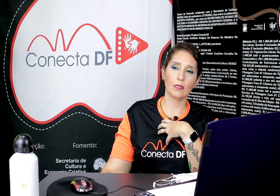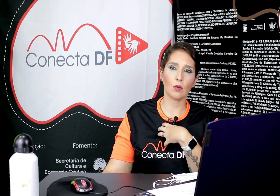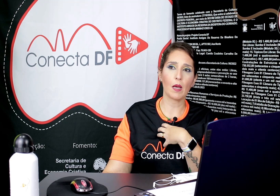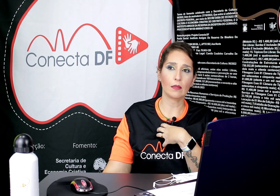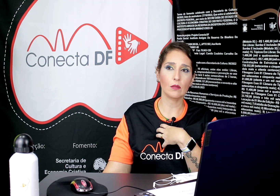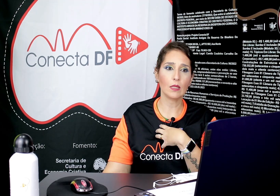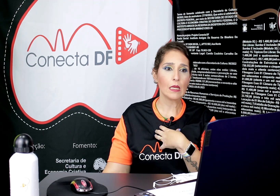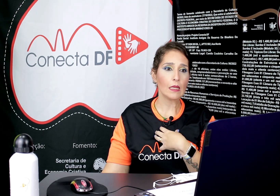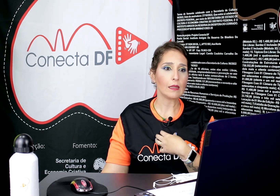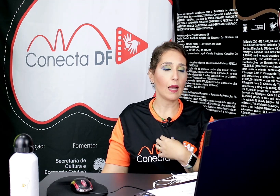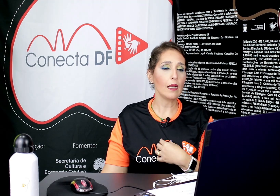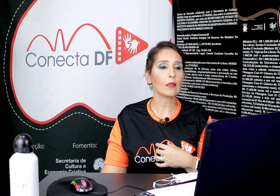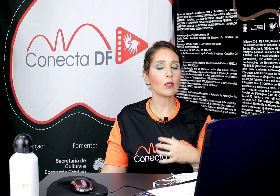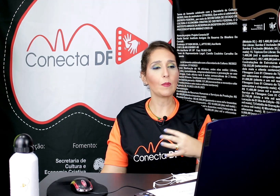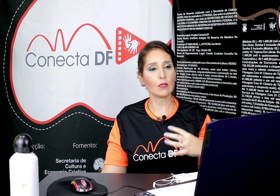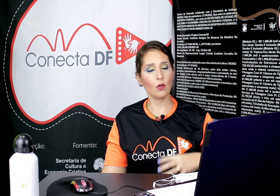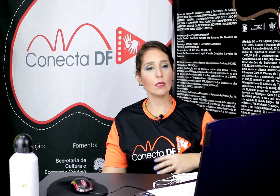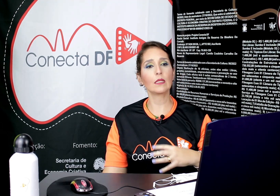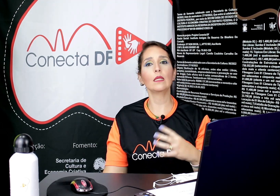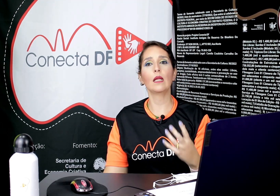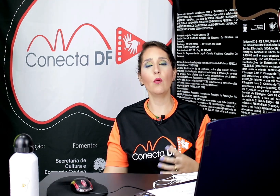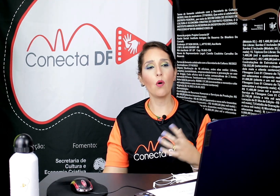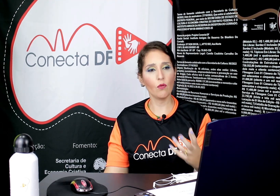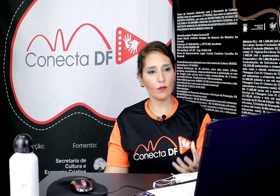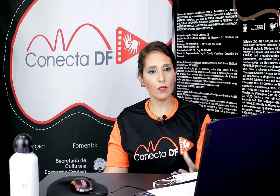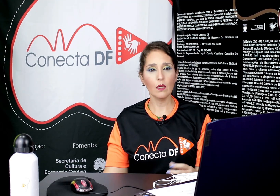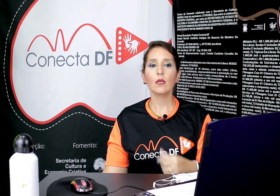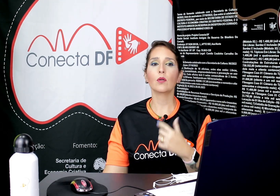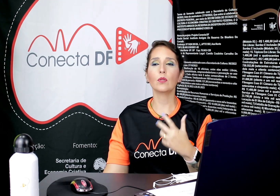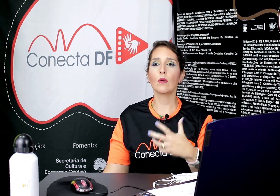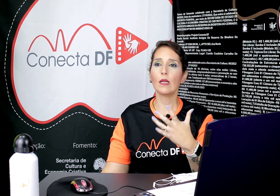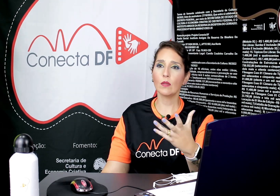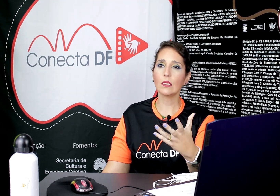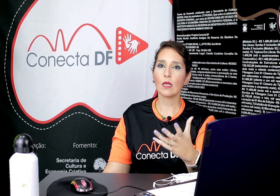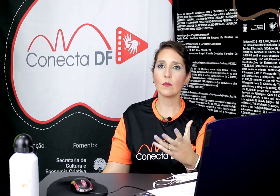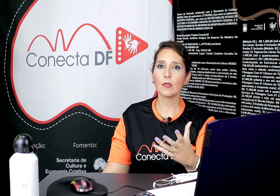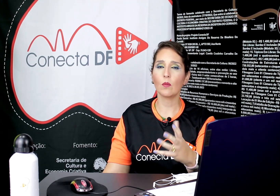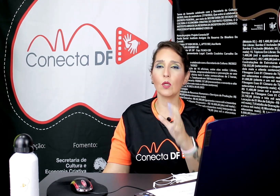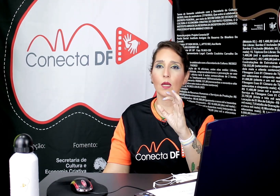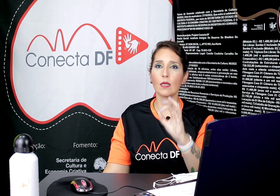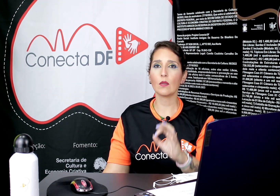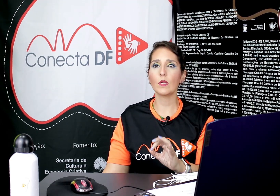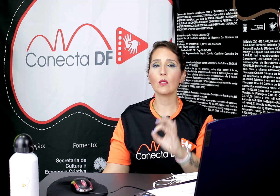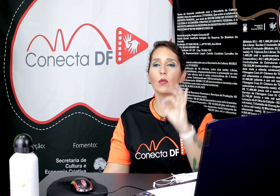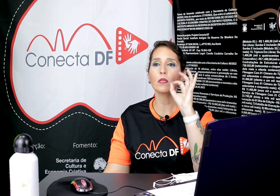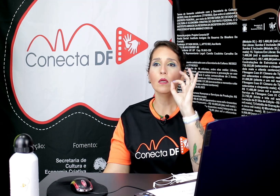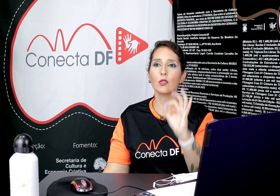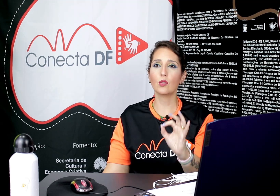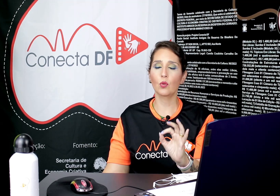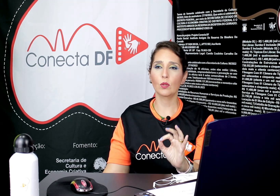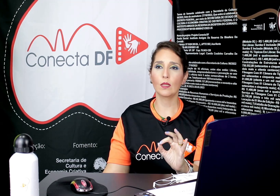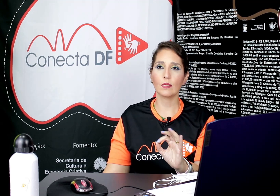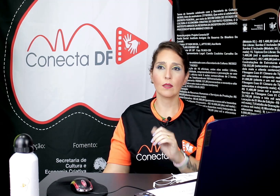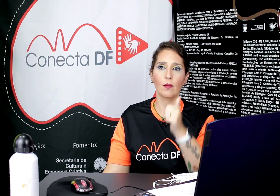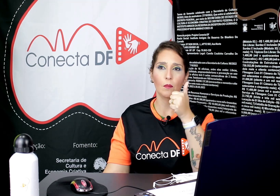querem ser chamados. Tá? Então, as pessoas que não ouvem, que usam a língua de sinais para se comunicar, são pessoas surdas.